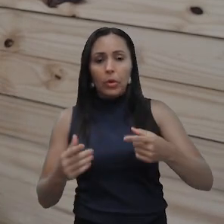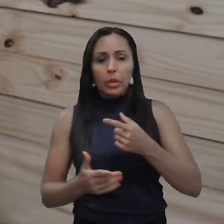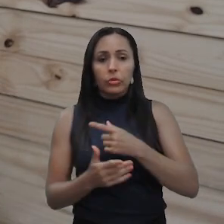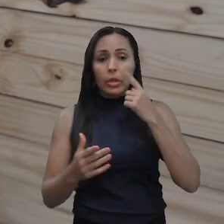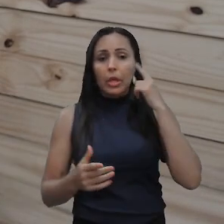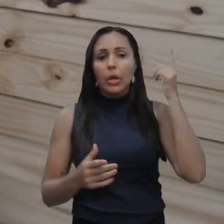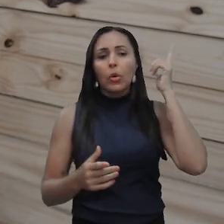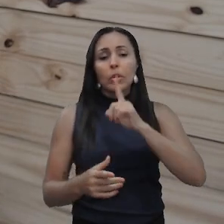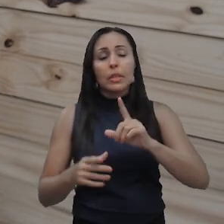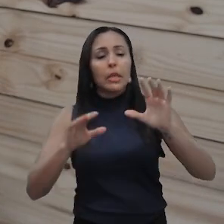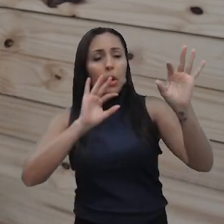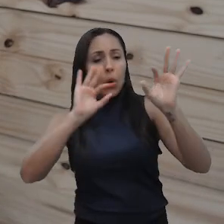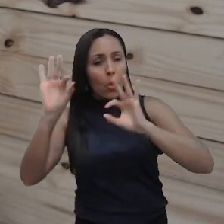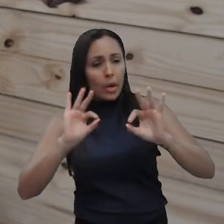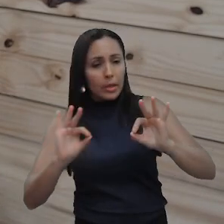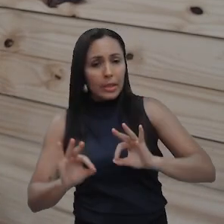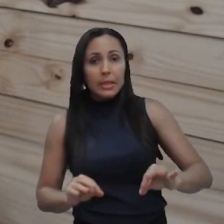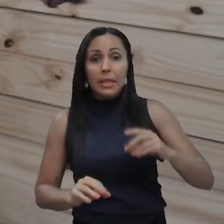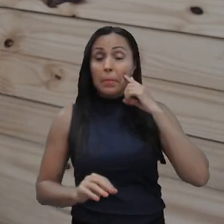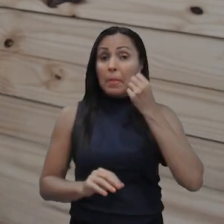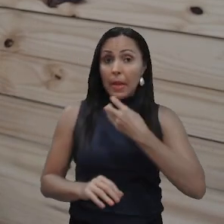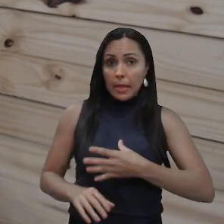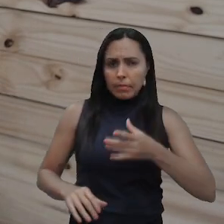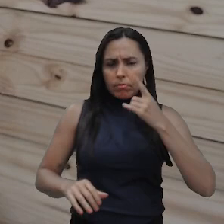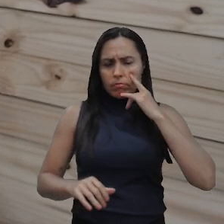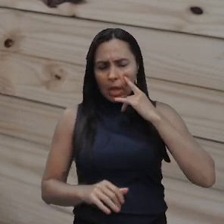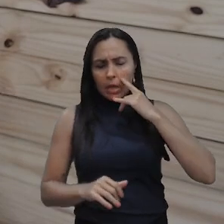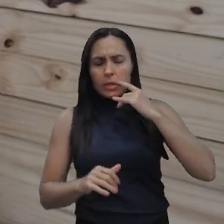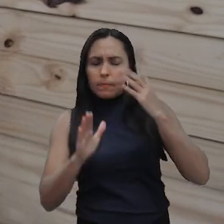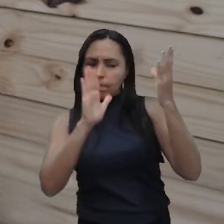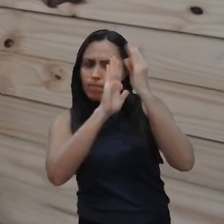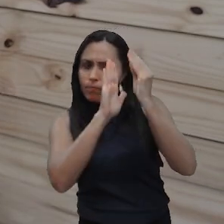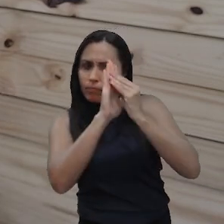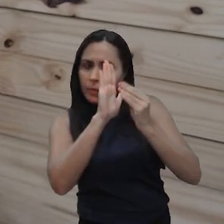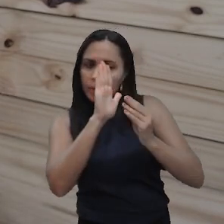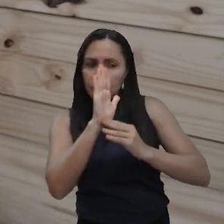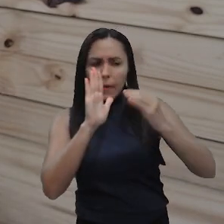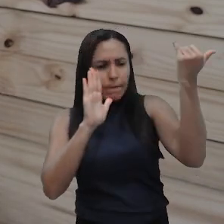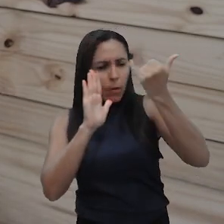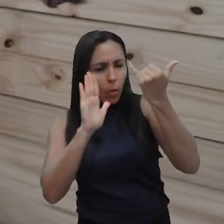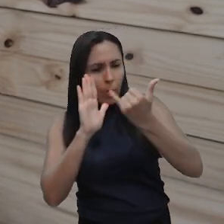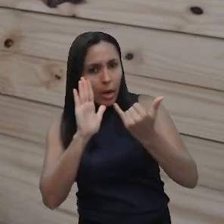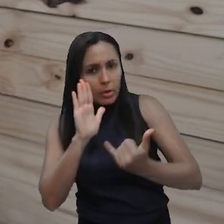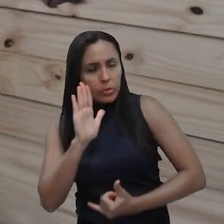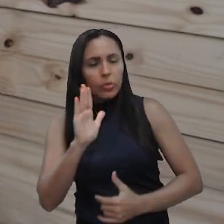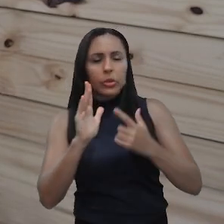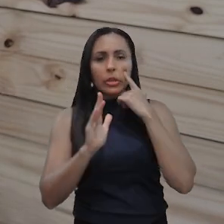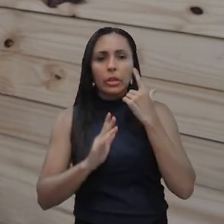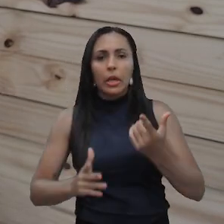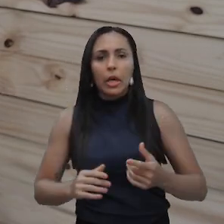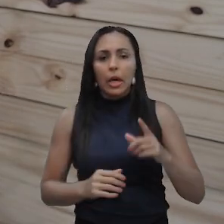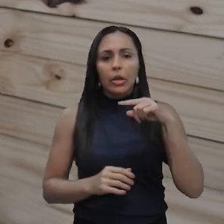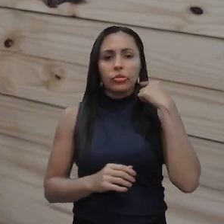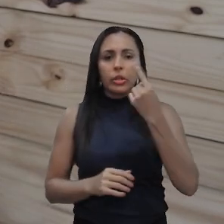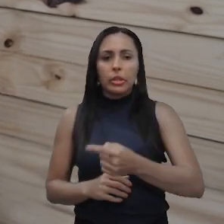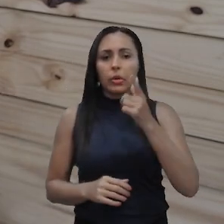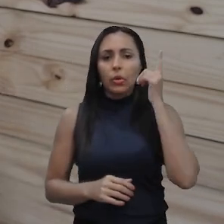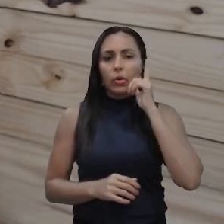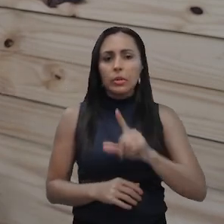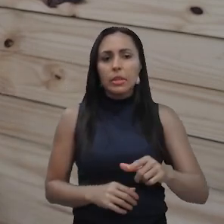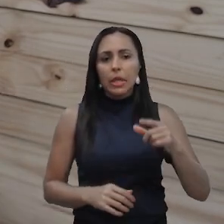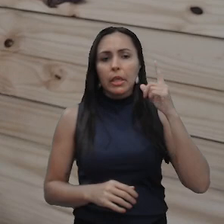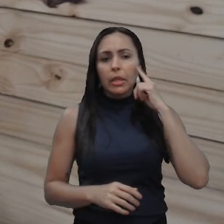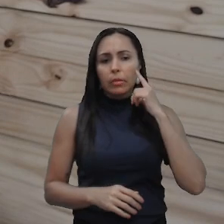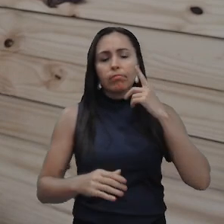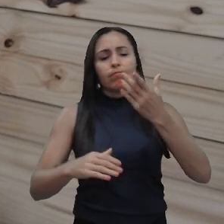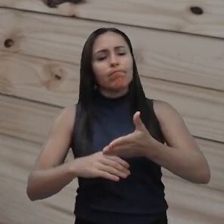consegue organizar bem as informações que a gente está colocando em qualquer material de veiculação, é que a gente consegue